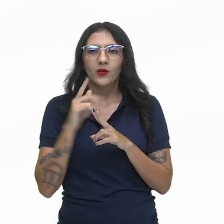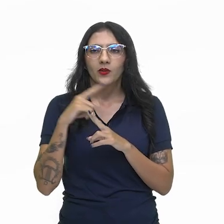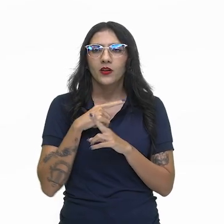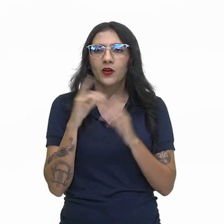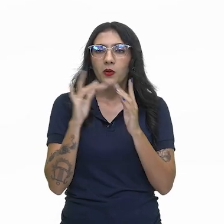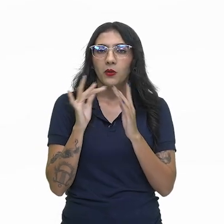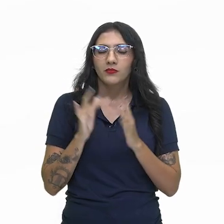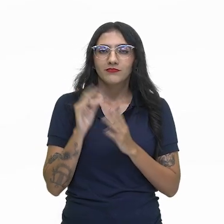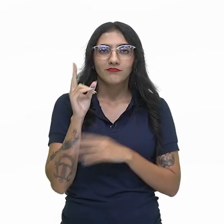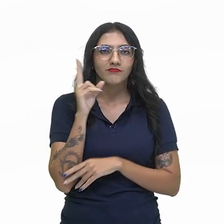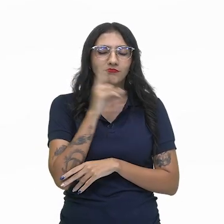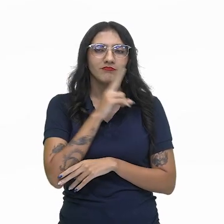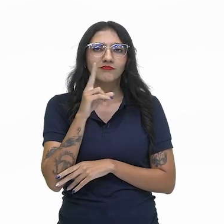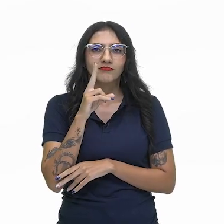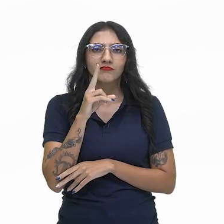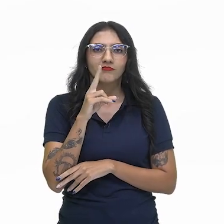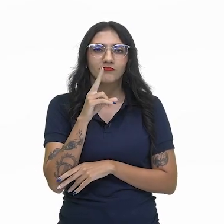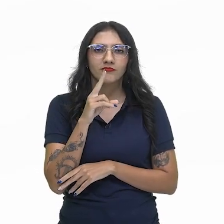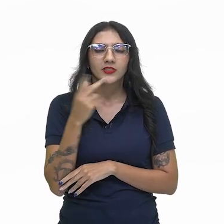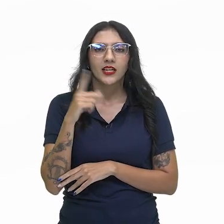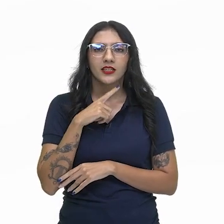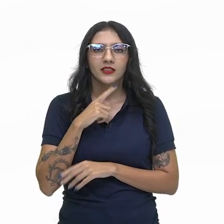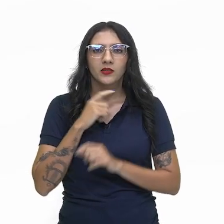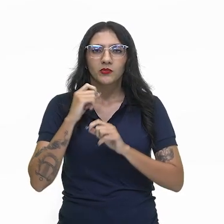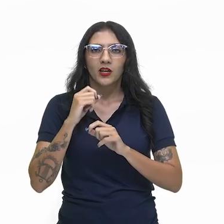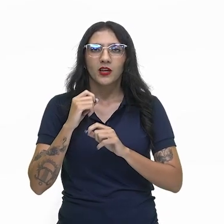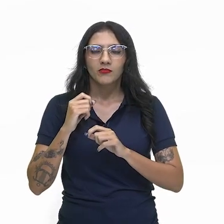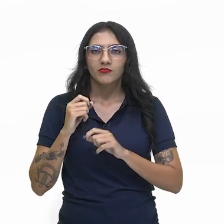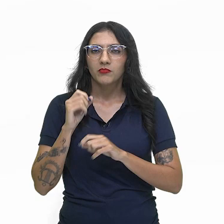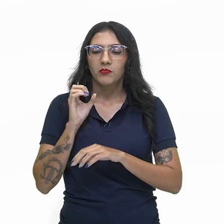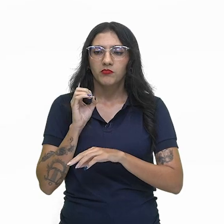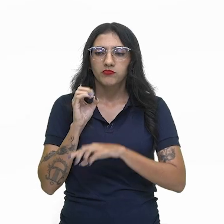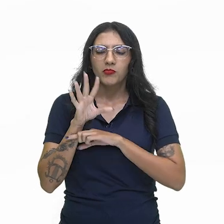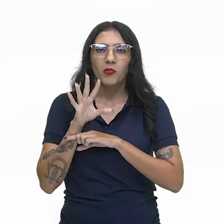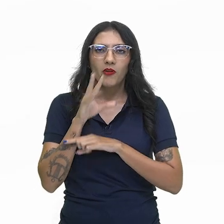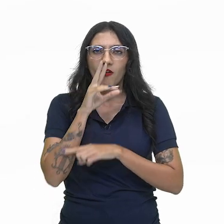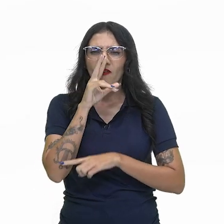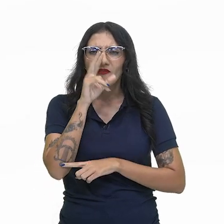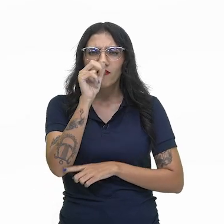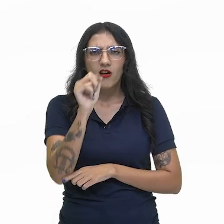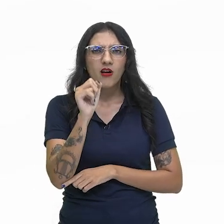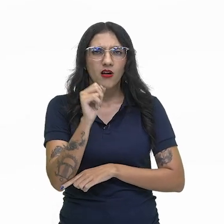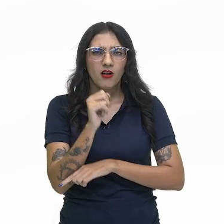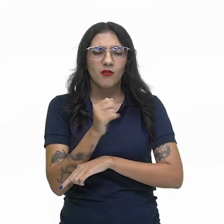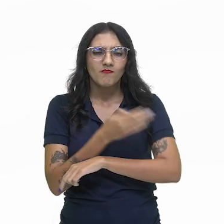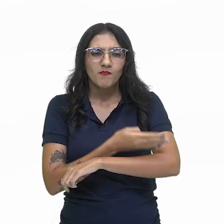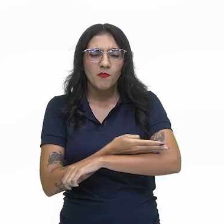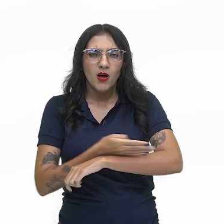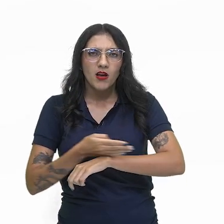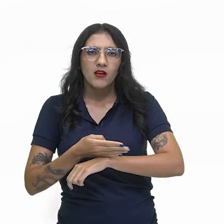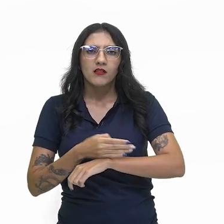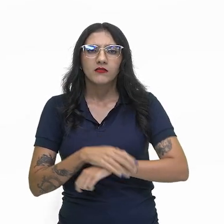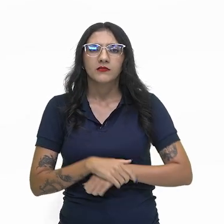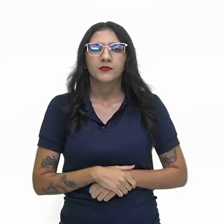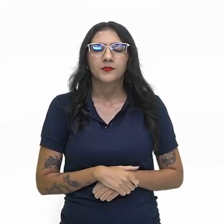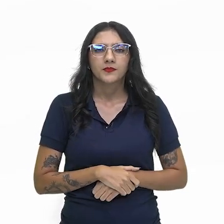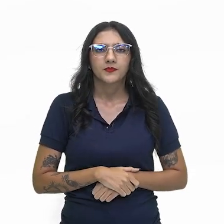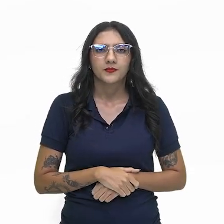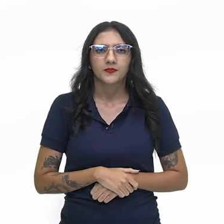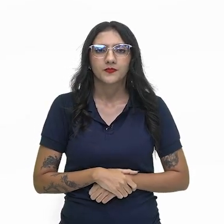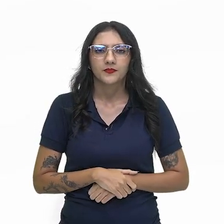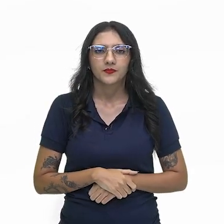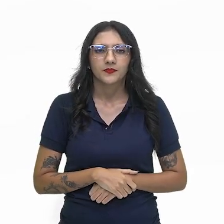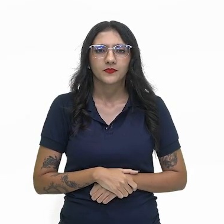agia rapidamente. E aí ele liberava o quê? Uma grande quantidade de energia luminosa. E aí nós temos a